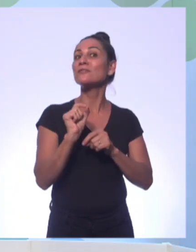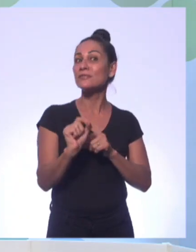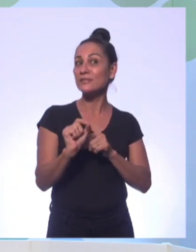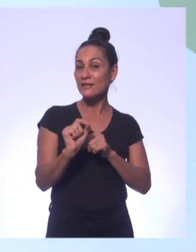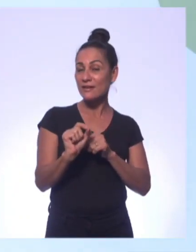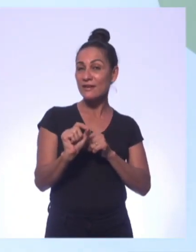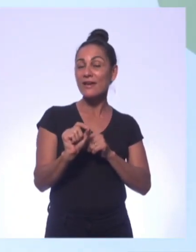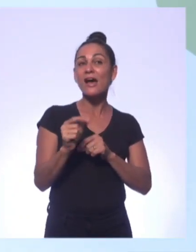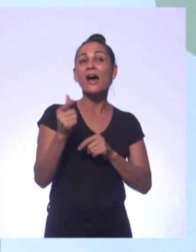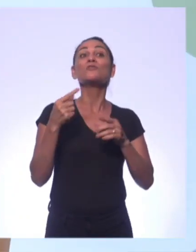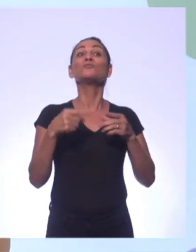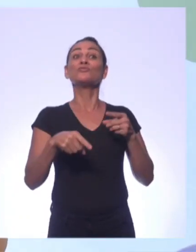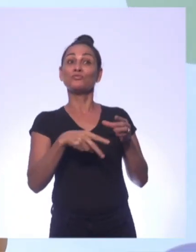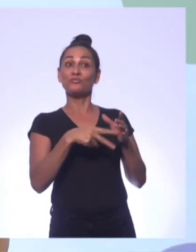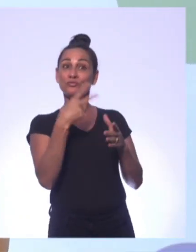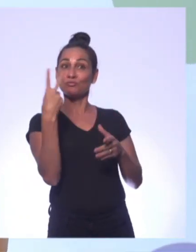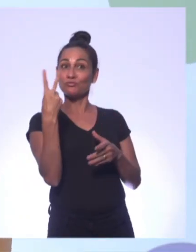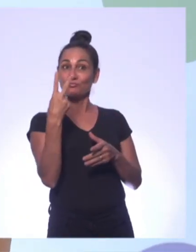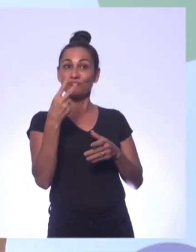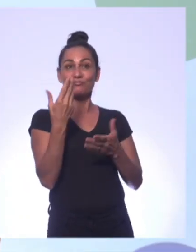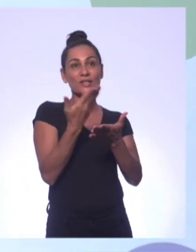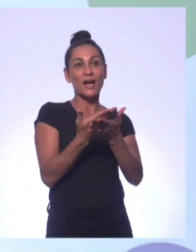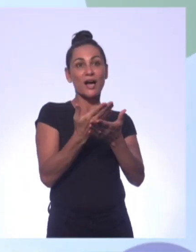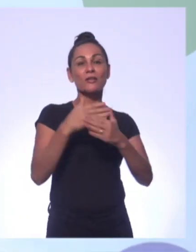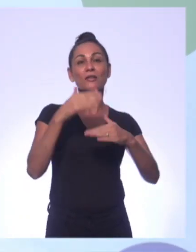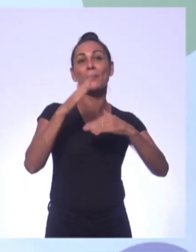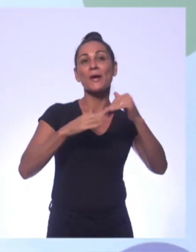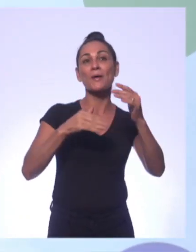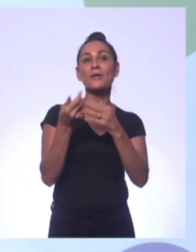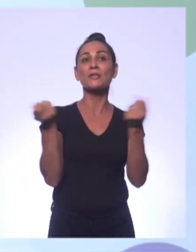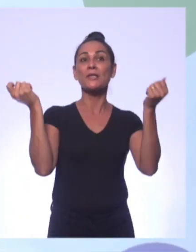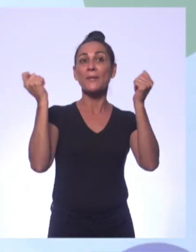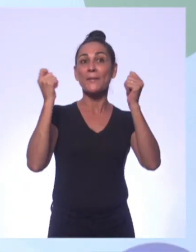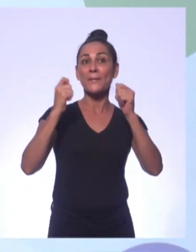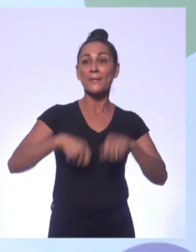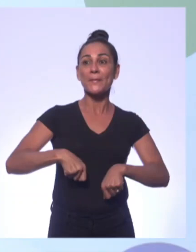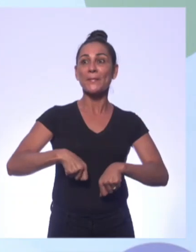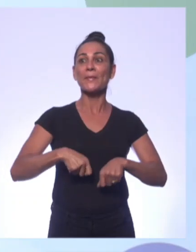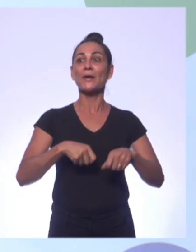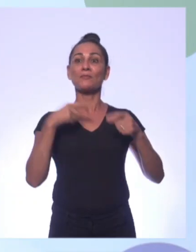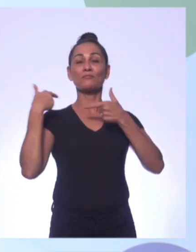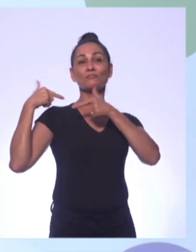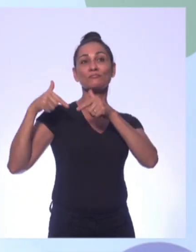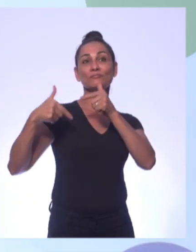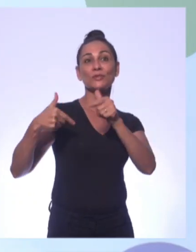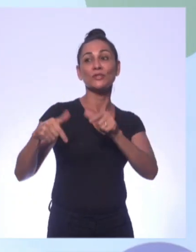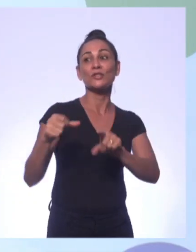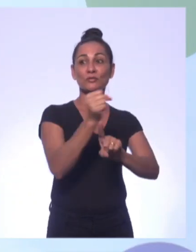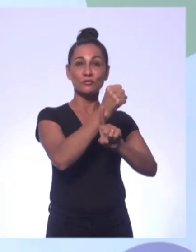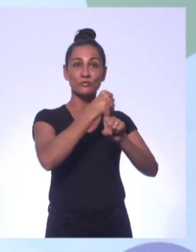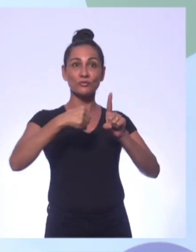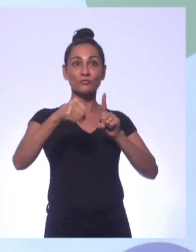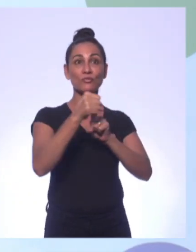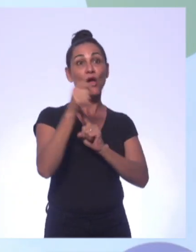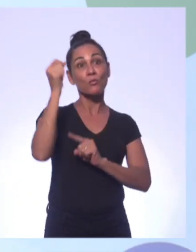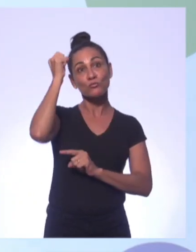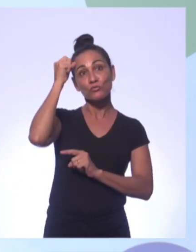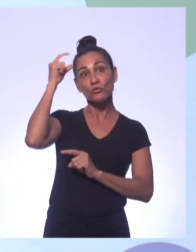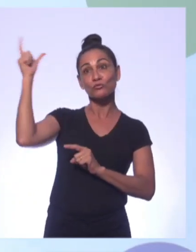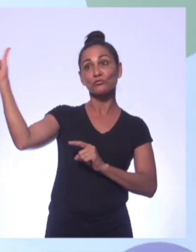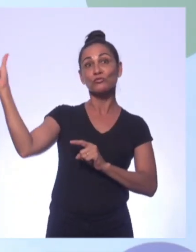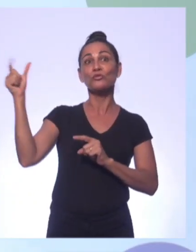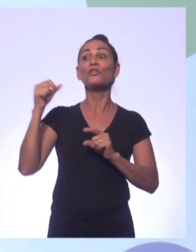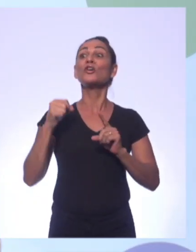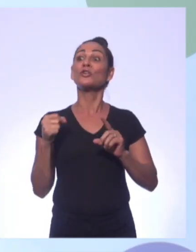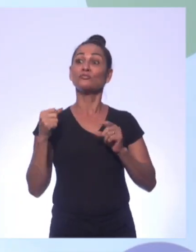nossa segunda aula sobre habilidade, padrões e normas de distintas sociedades. Na cultura, no poder, na